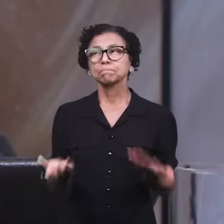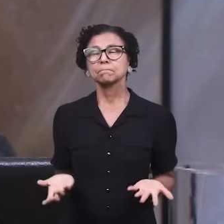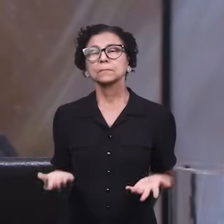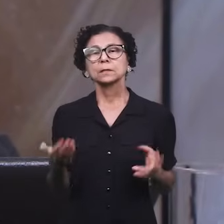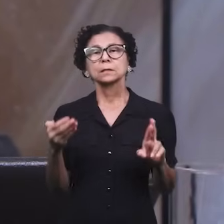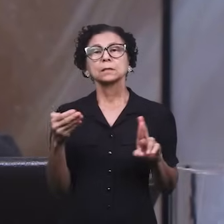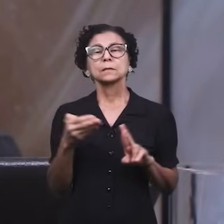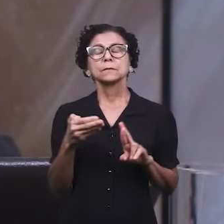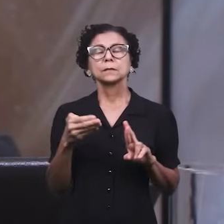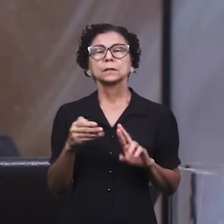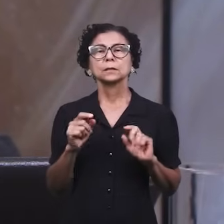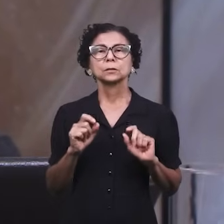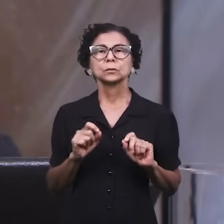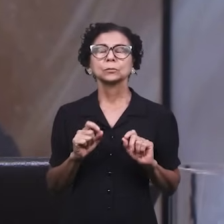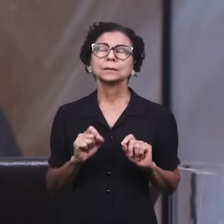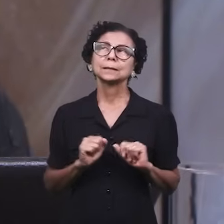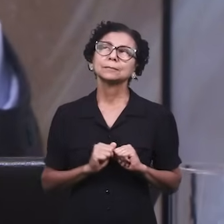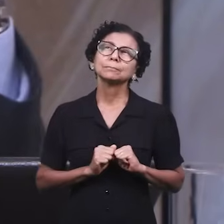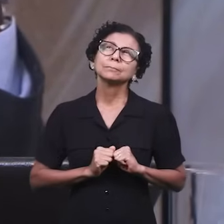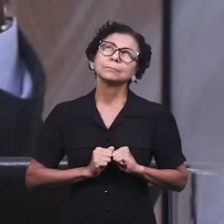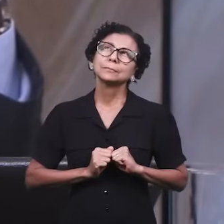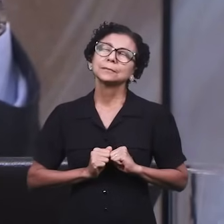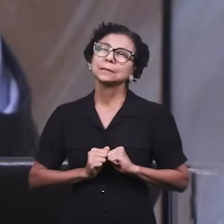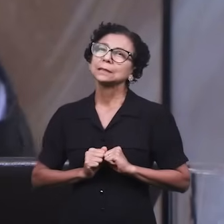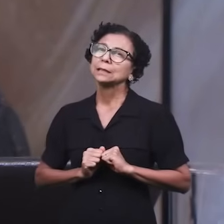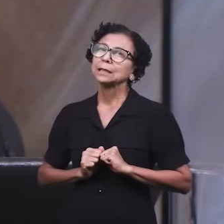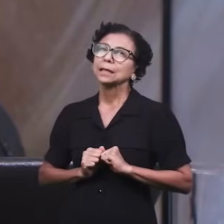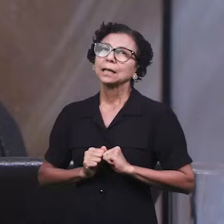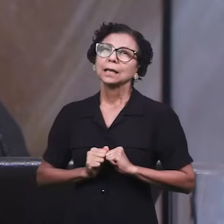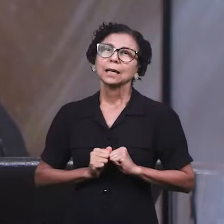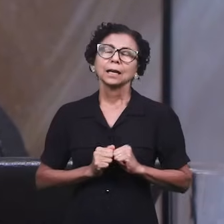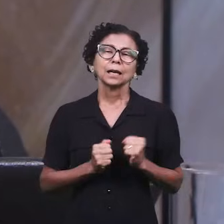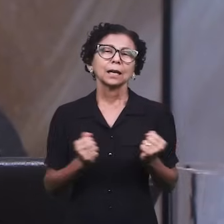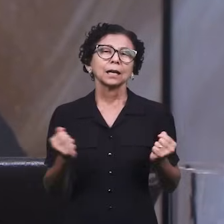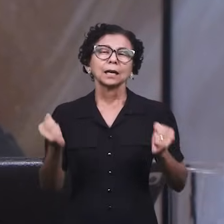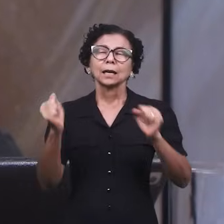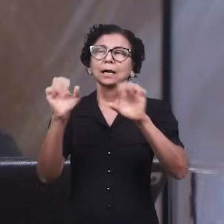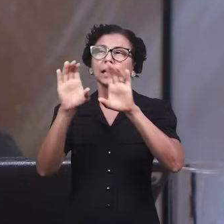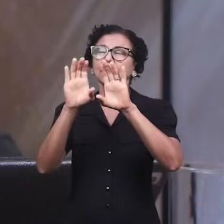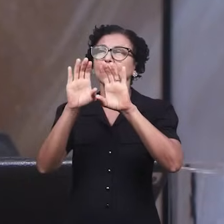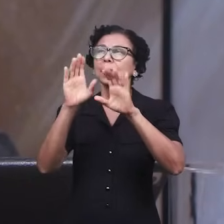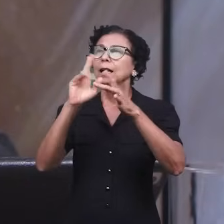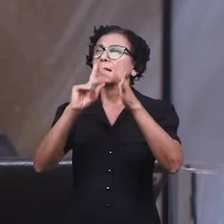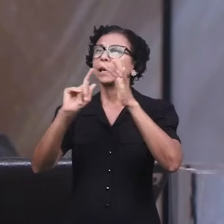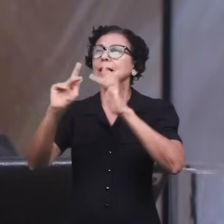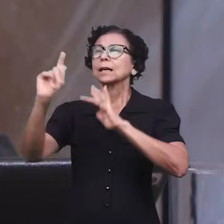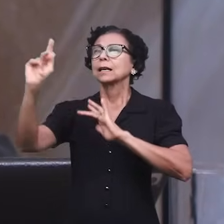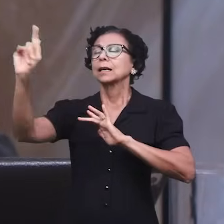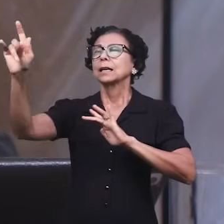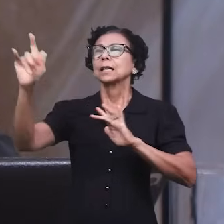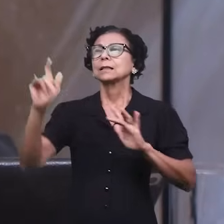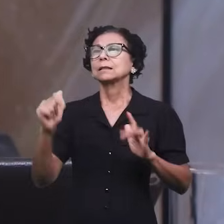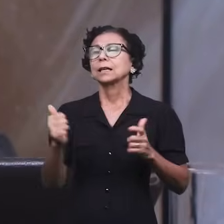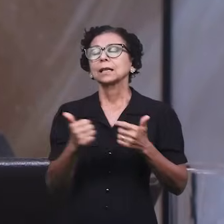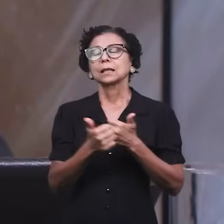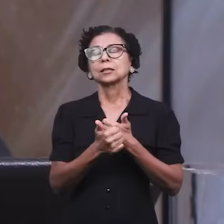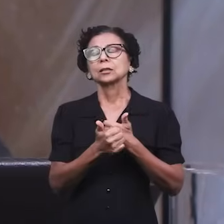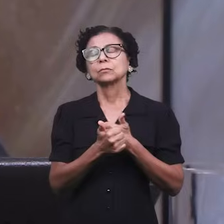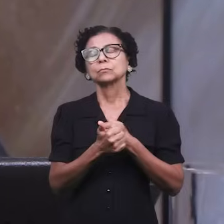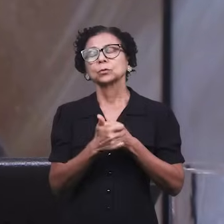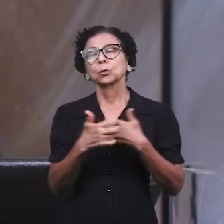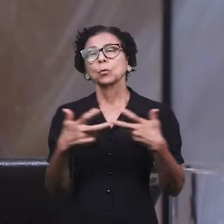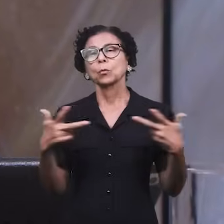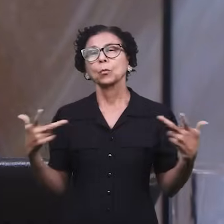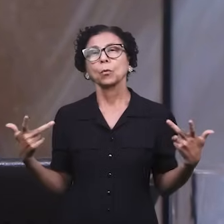isso, nós estamos nos referindo a uma coisa que transcende. E deixa-se claro que transcender é